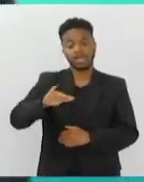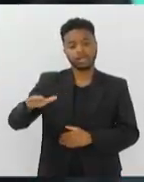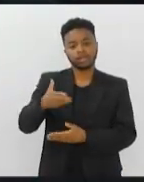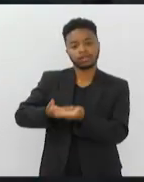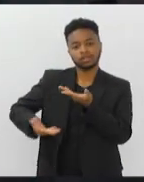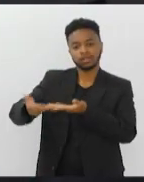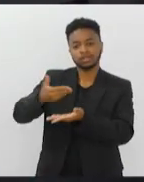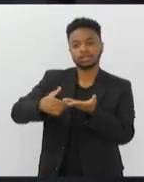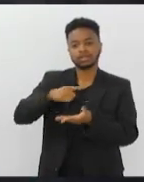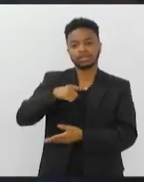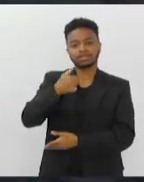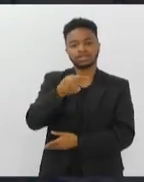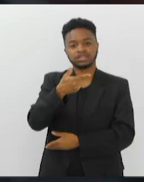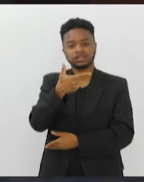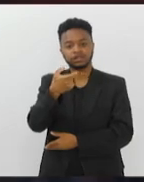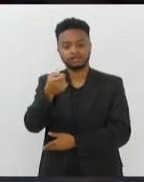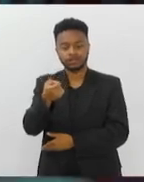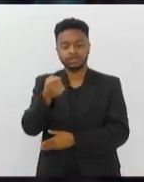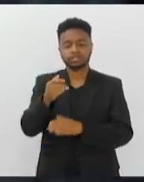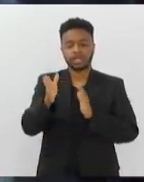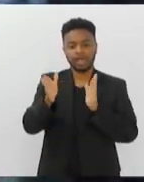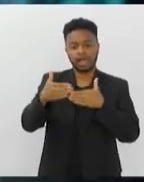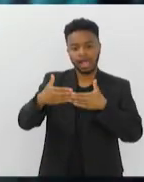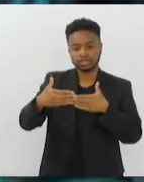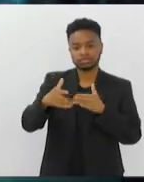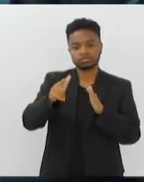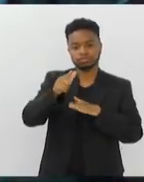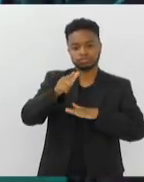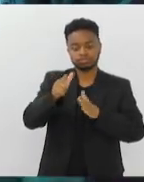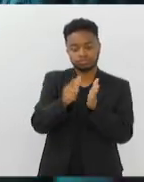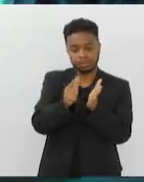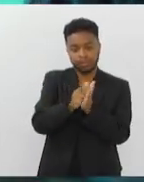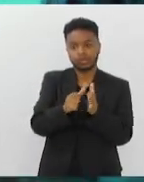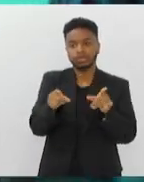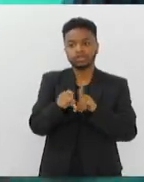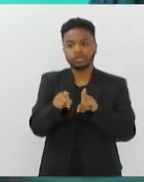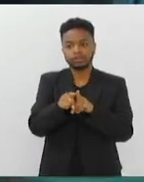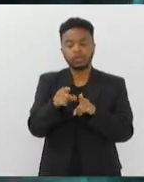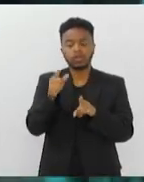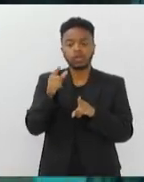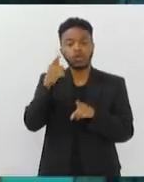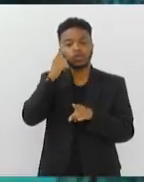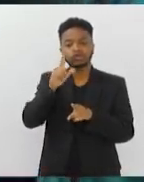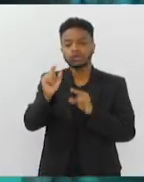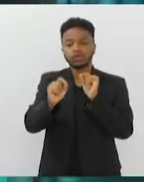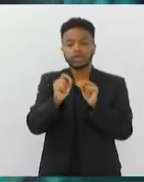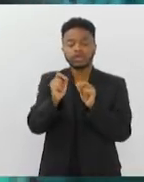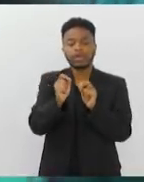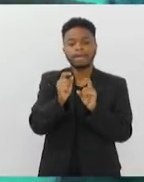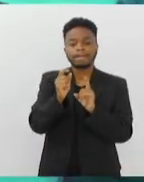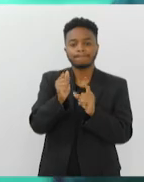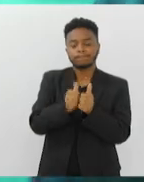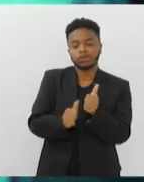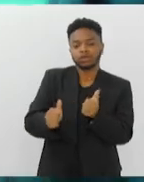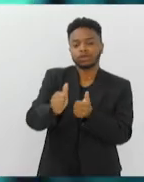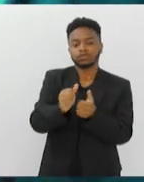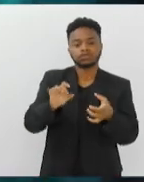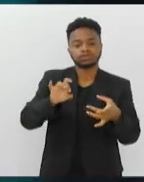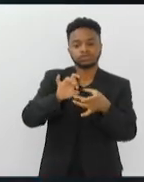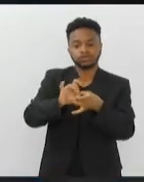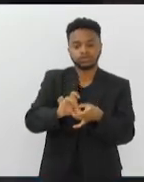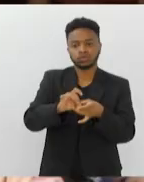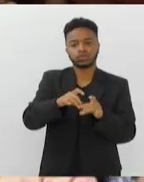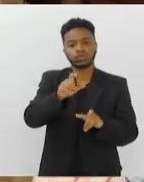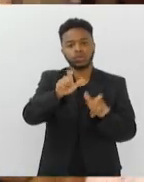com 720 caixas de papelão e, nesse mundo lúdico, tornam-se protagonistas da encenação, orientadas pelo